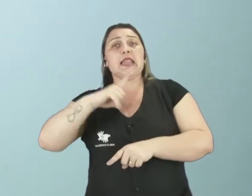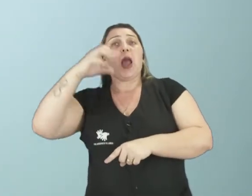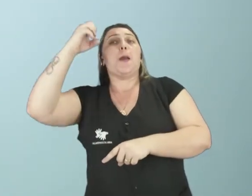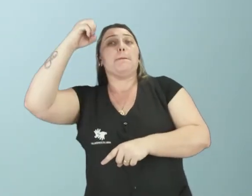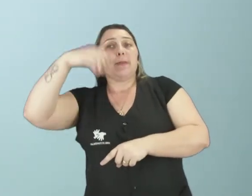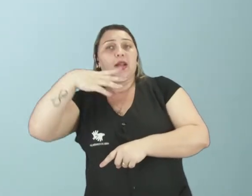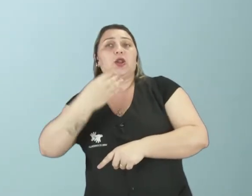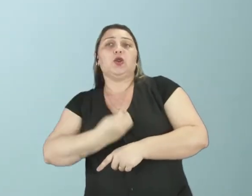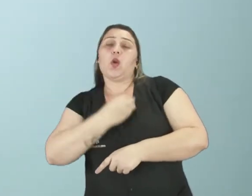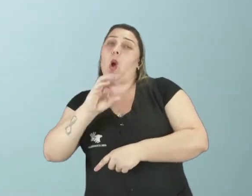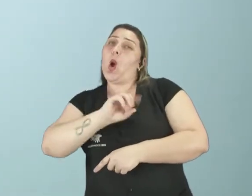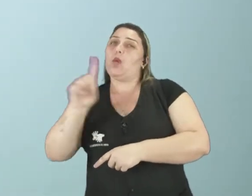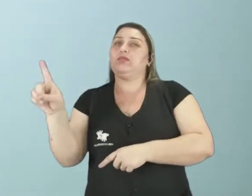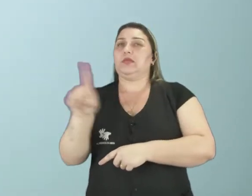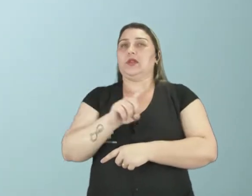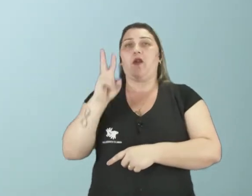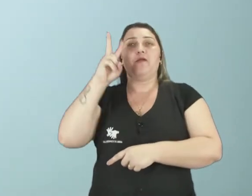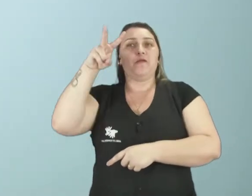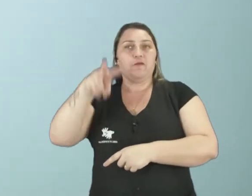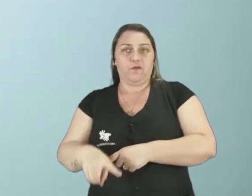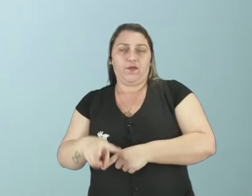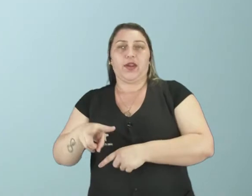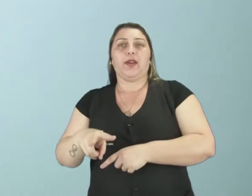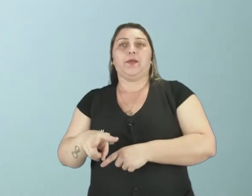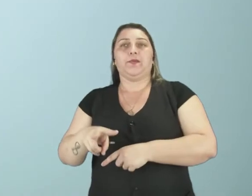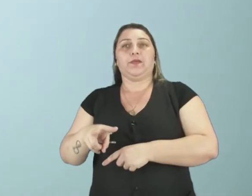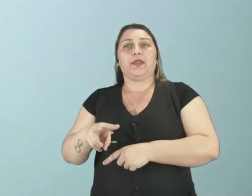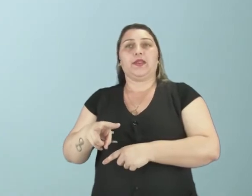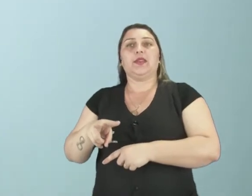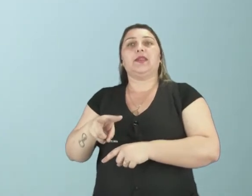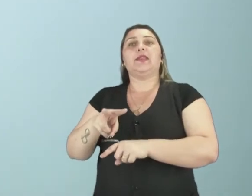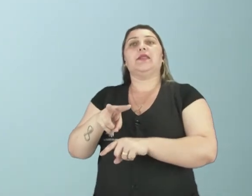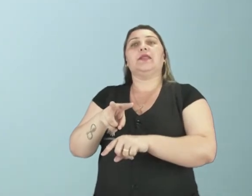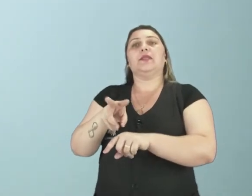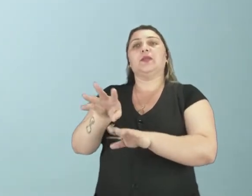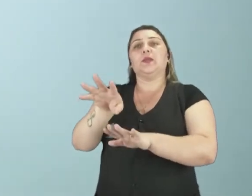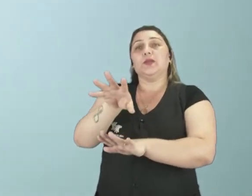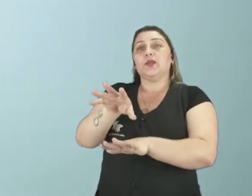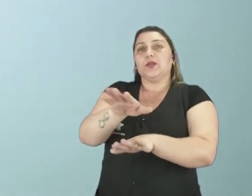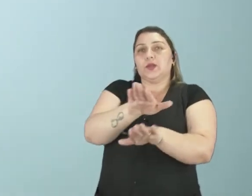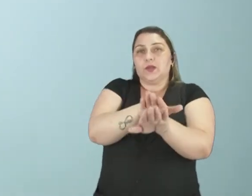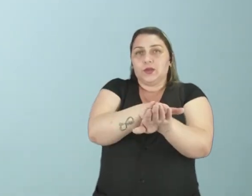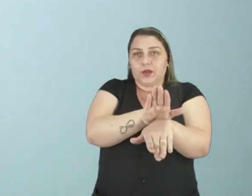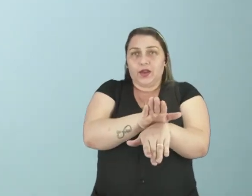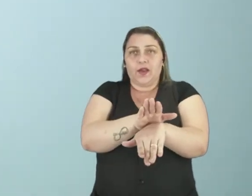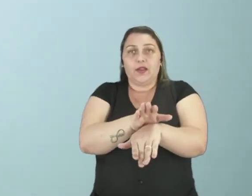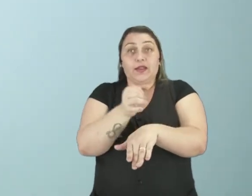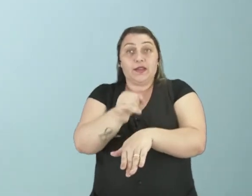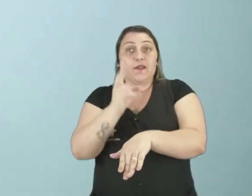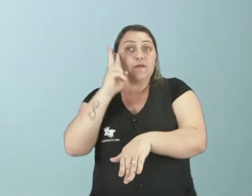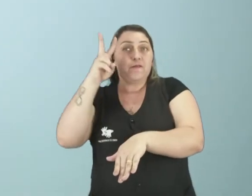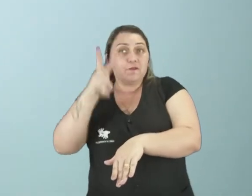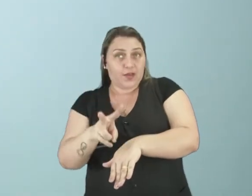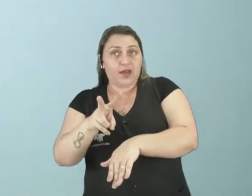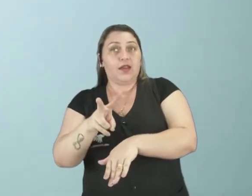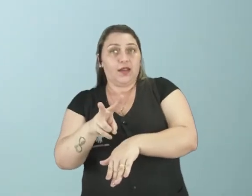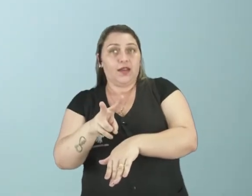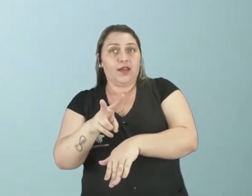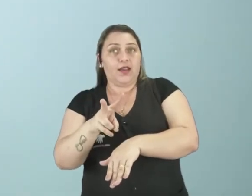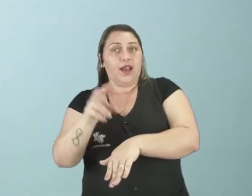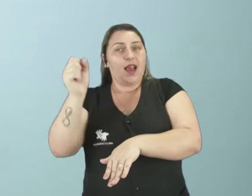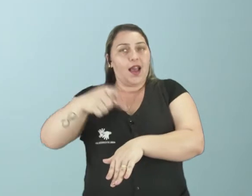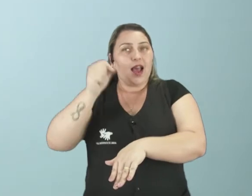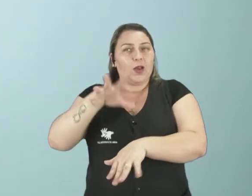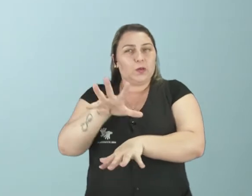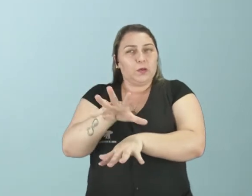ou não. E como a gente vai ver, é o fenômeno chamado de reflexão. Então, se você enxerga azul, quer dizer o quê? Que ele absorveu